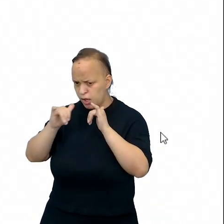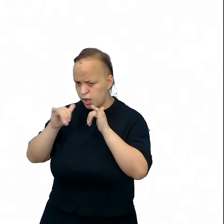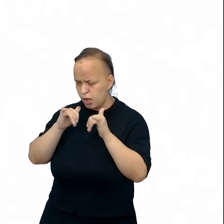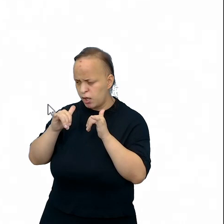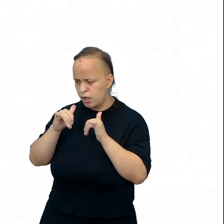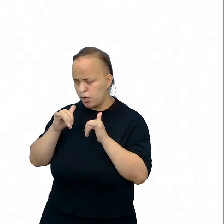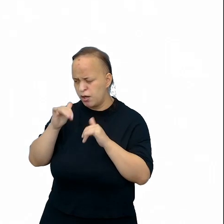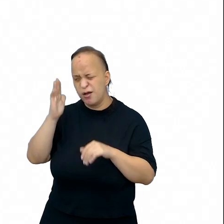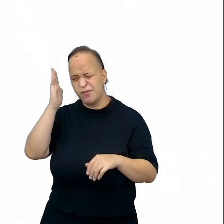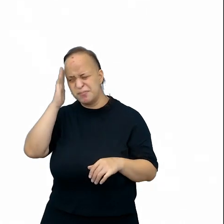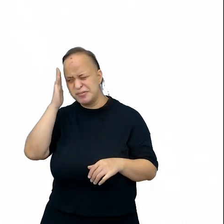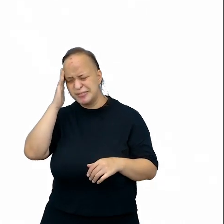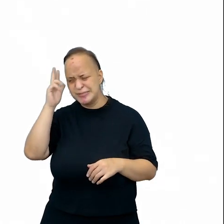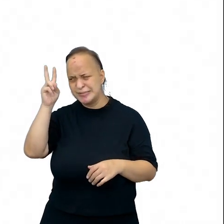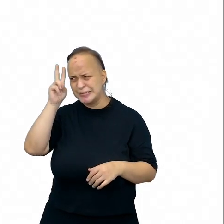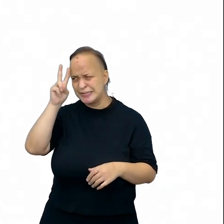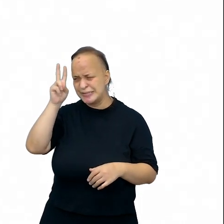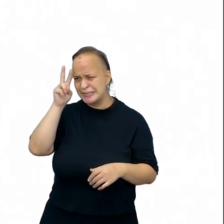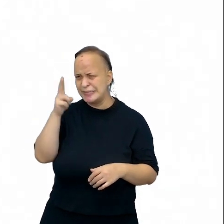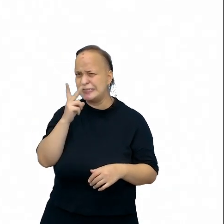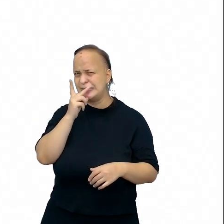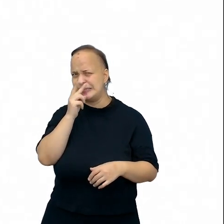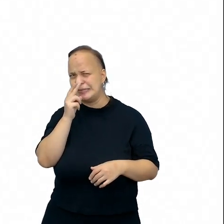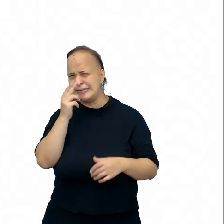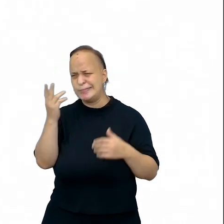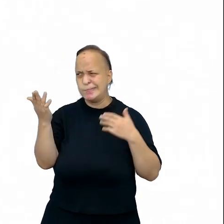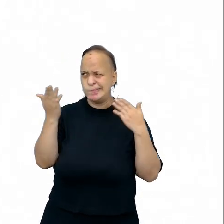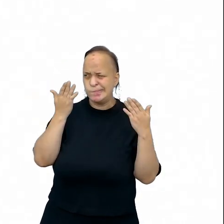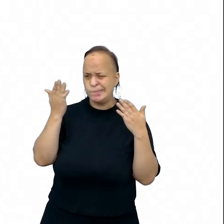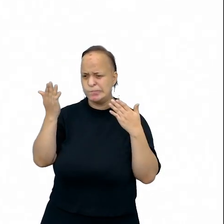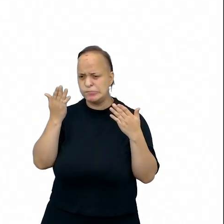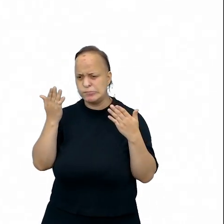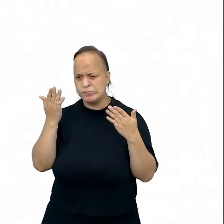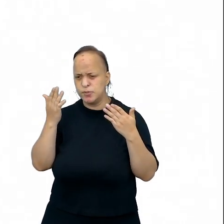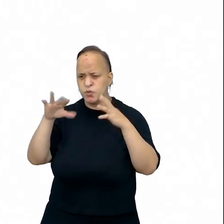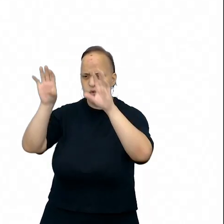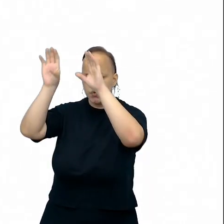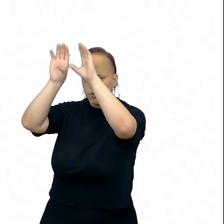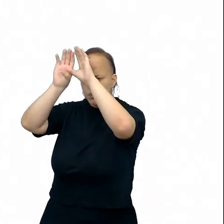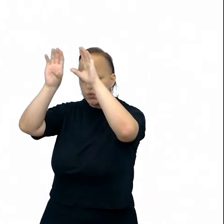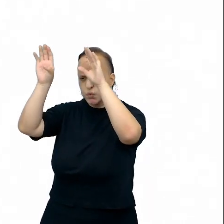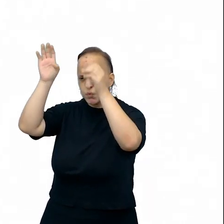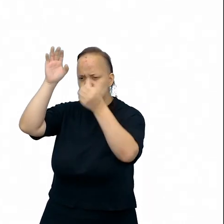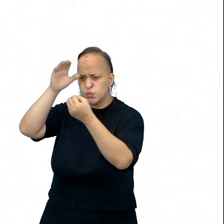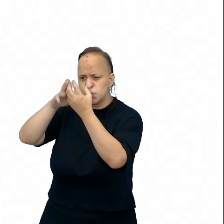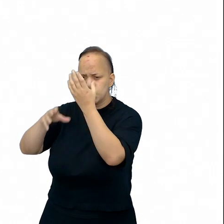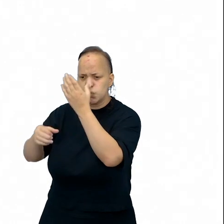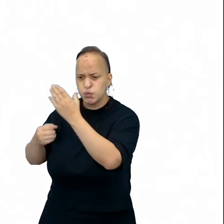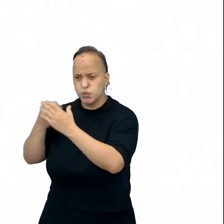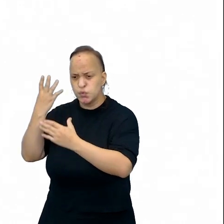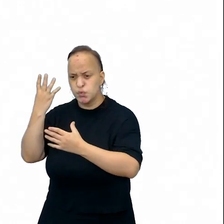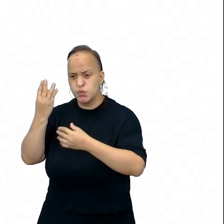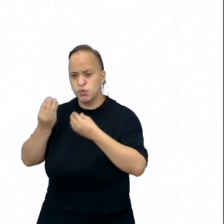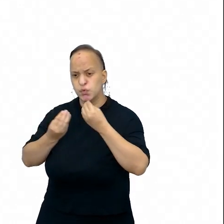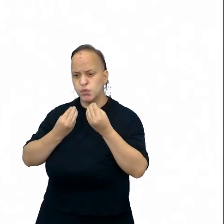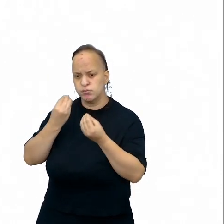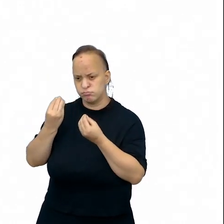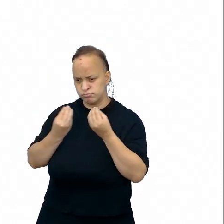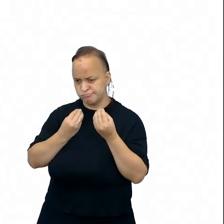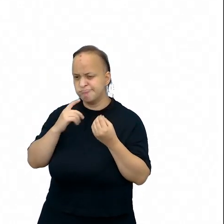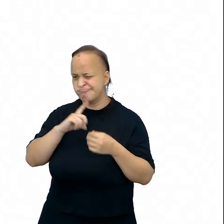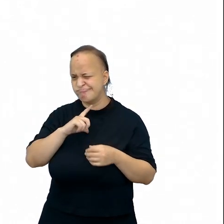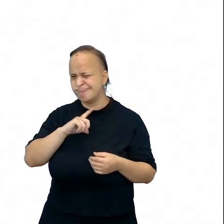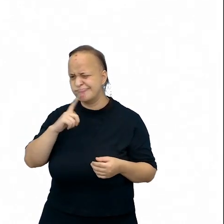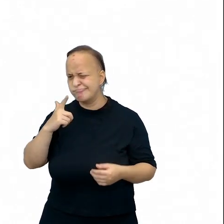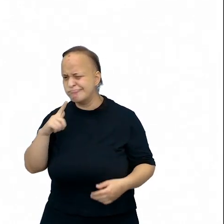outra história que o estudante já ouviu sobre o céu e que foi criado, o narrador da história participa